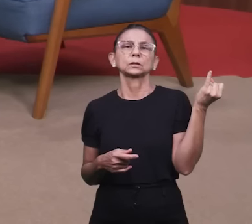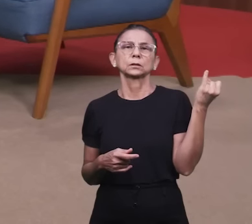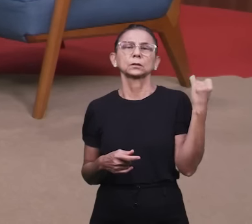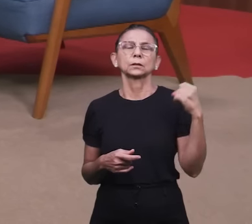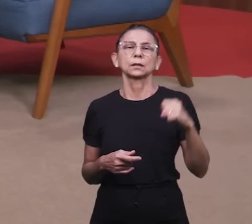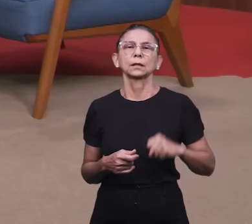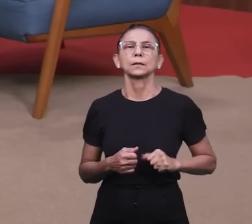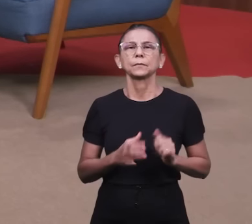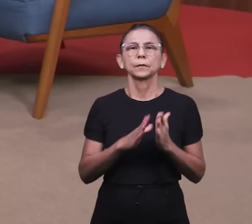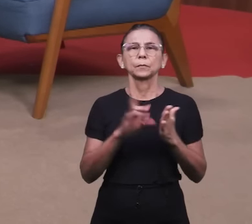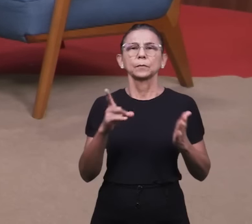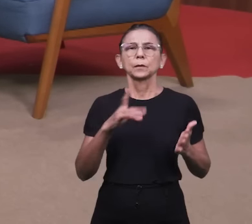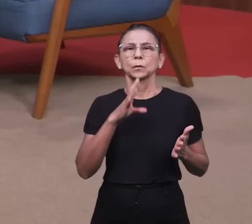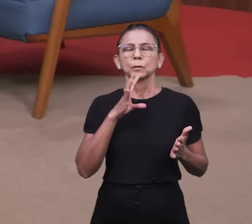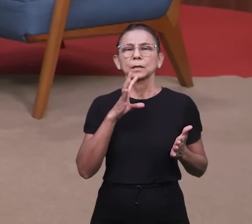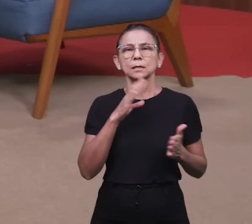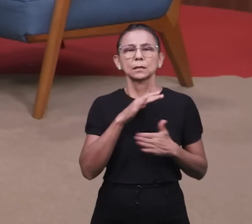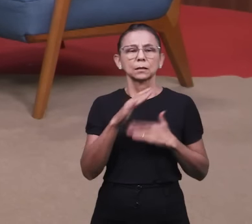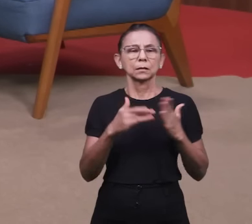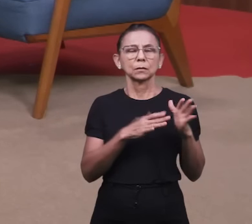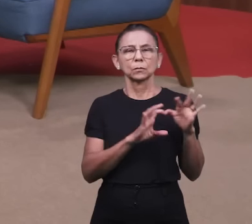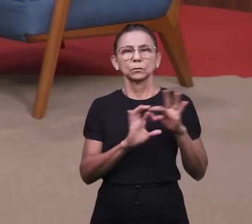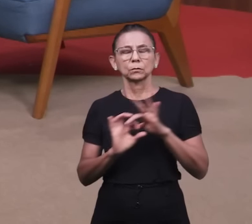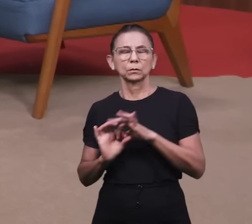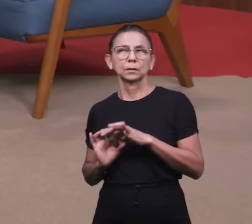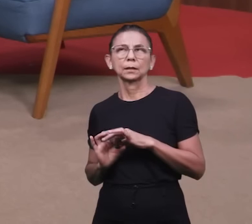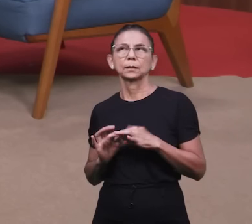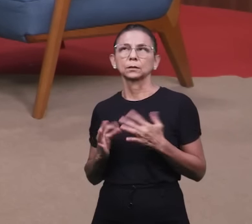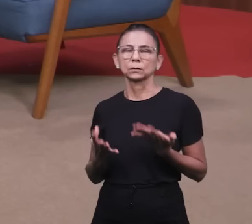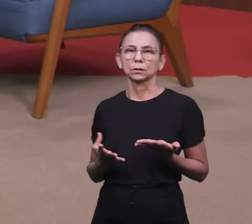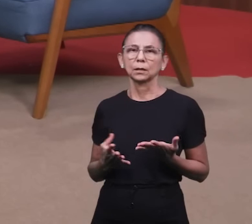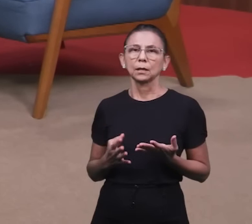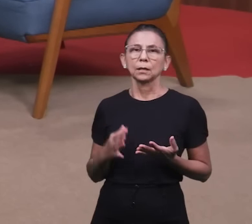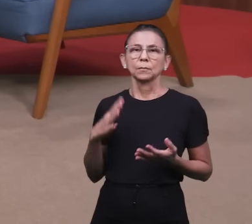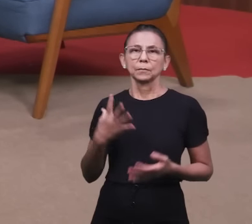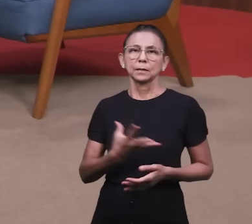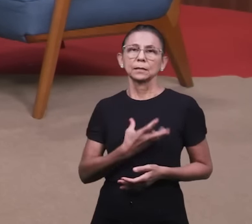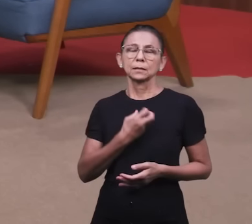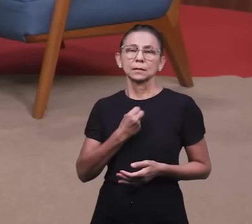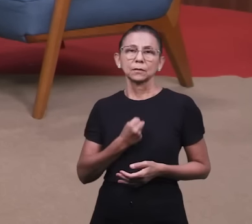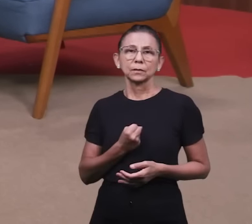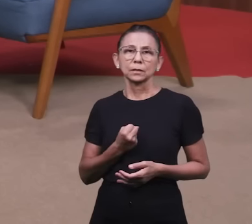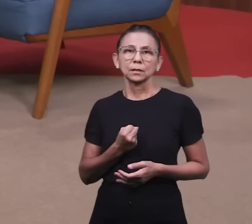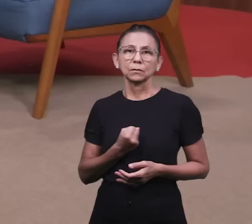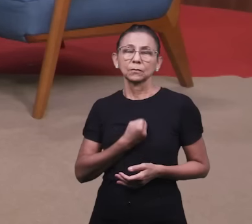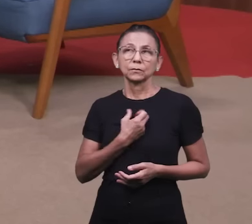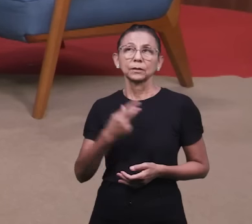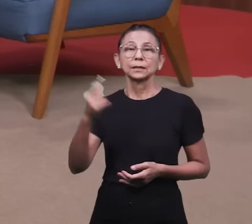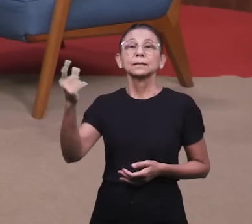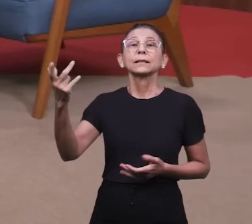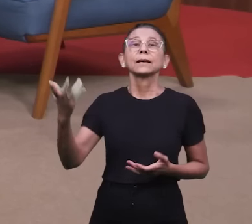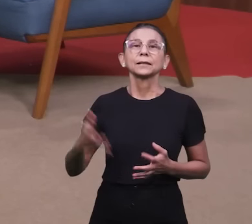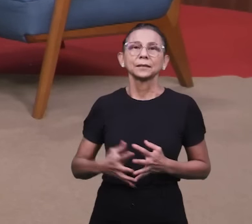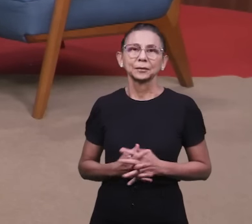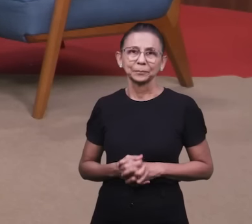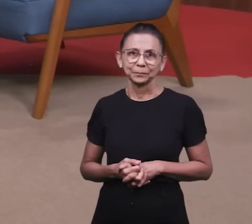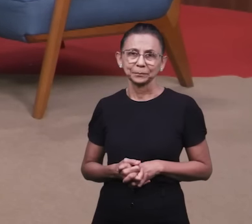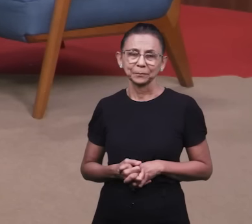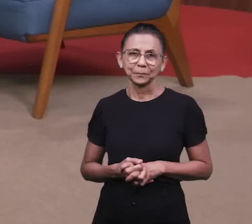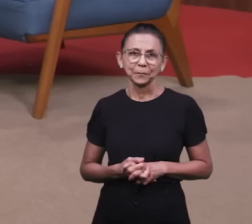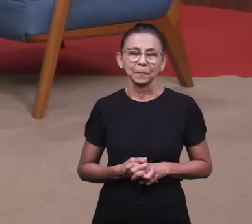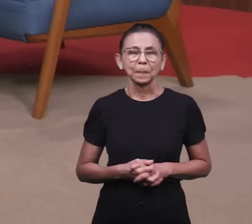né você conhecer a Bíblia em todo o contexto eu costumo dizer que você faz você educa o seu a sua família você